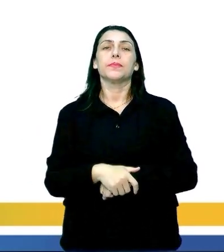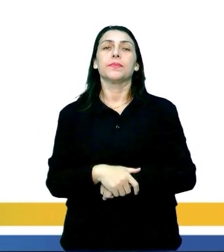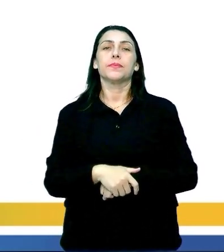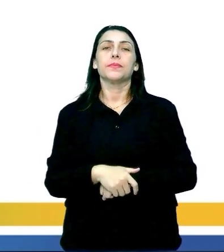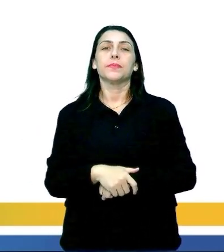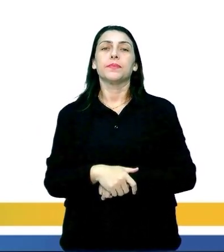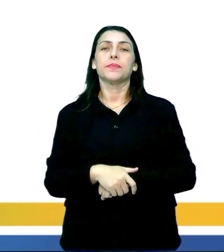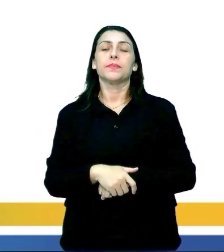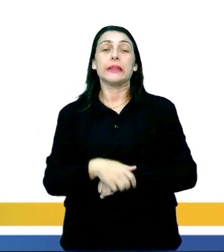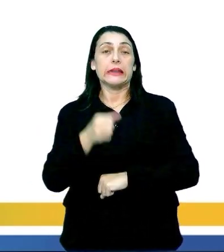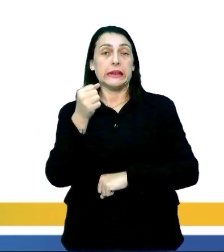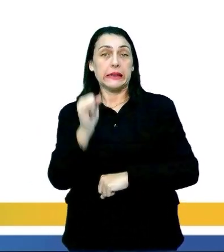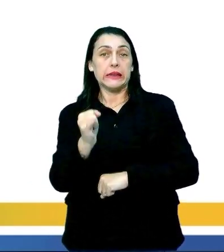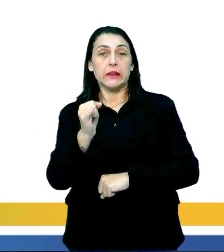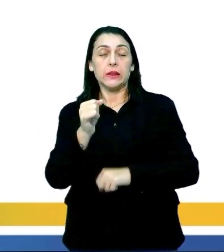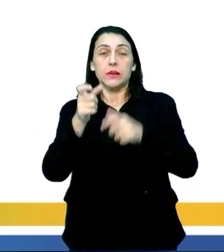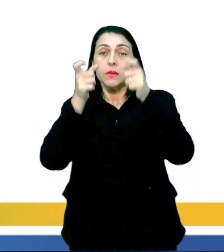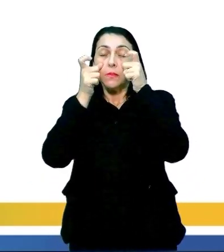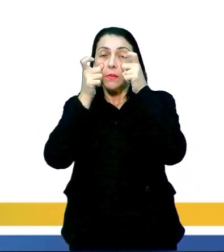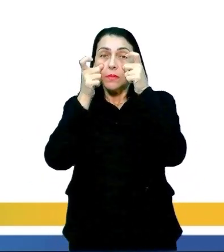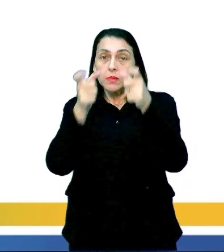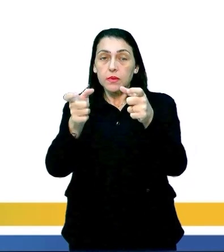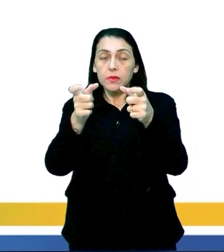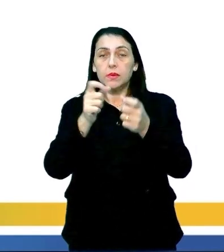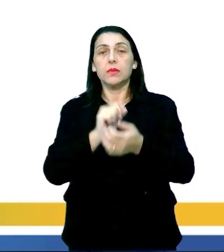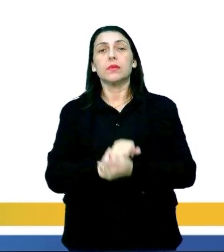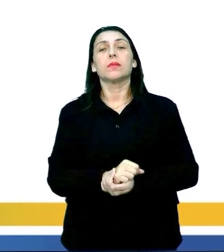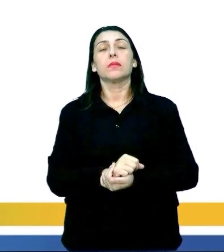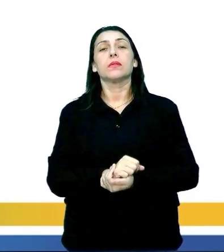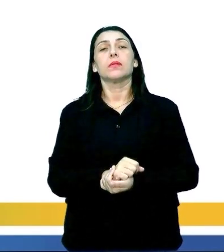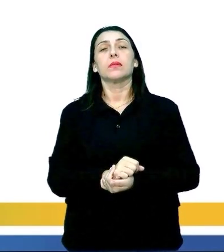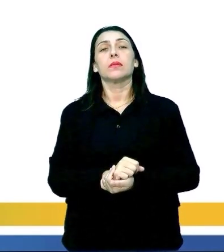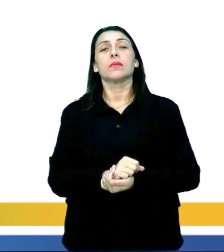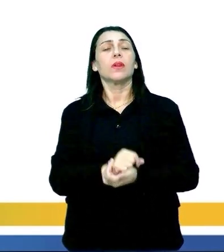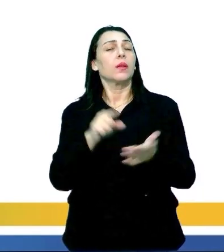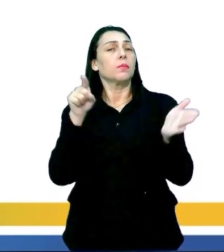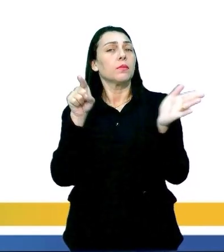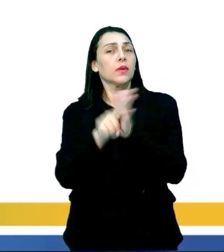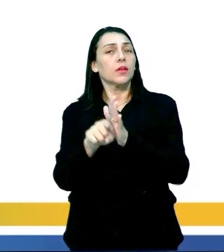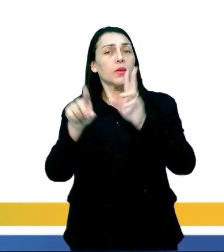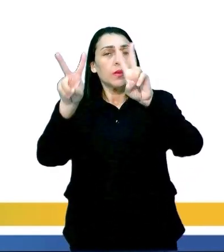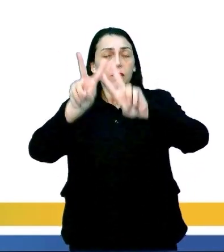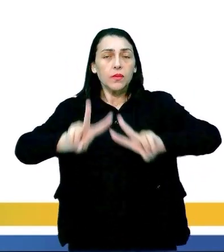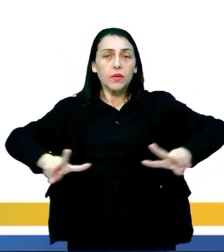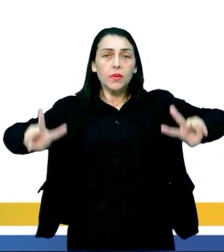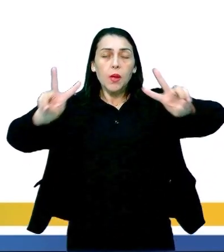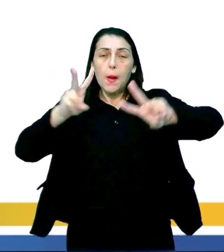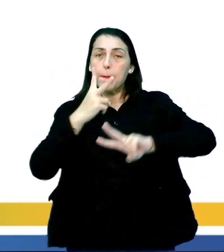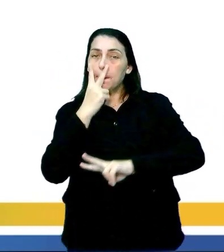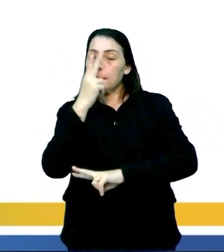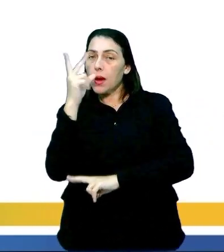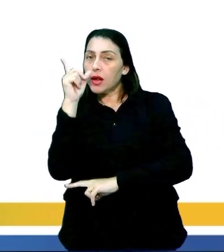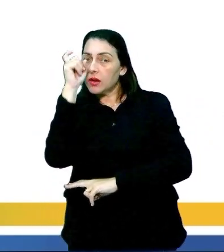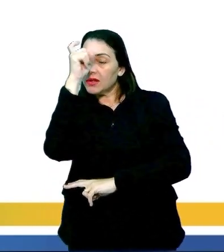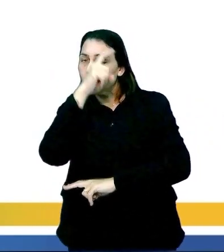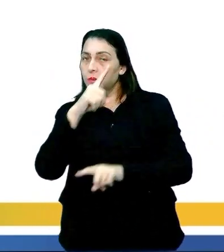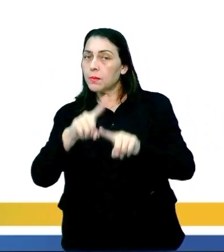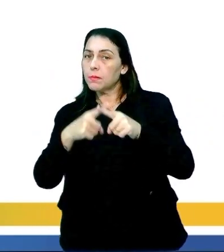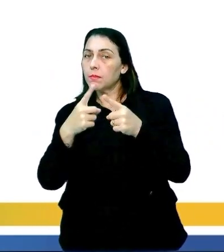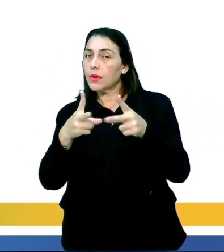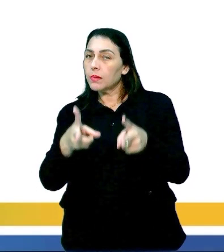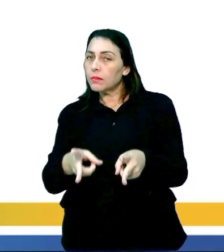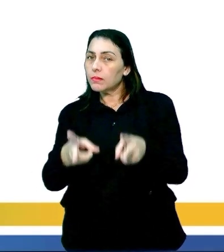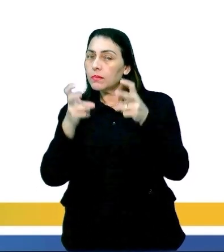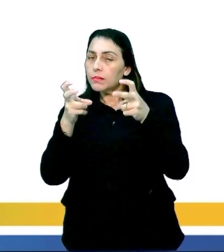C. Se vocês prestarem bem atenção, pessoal, a questão, visualmente, ela parece difícil, mas